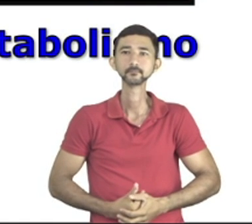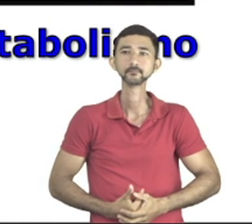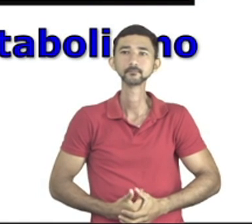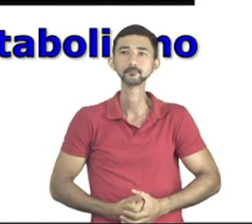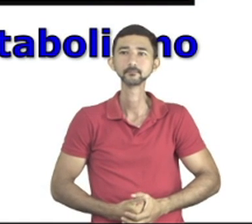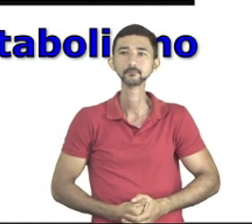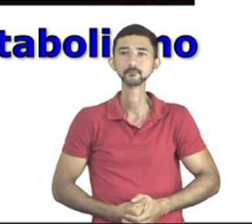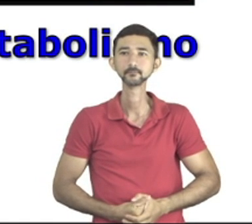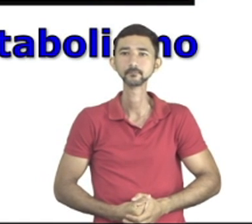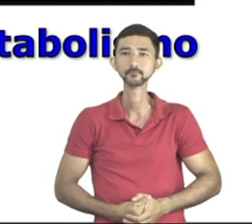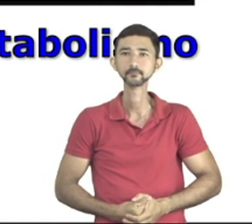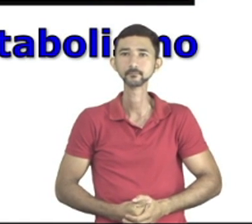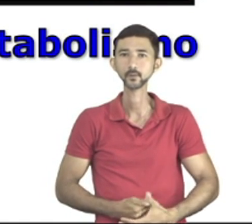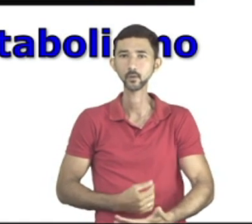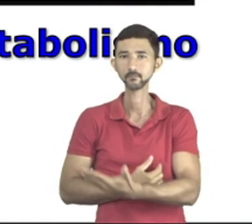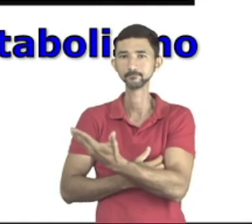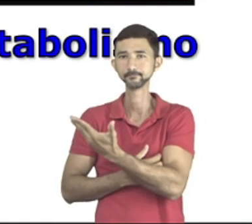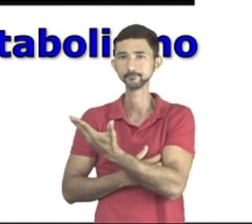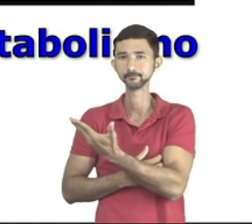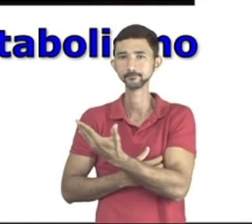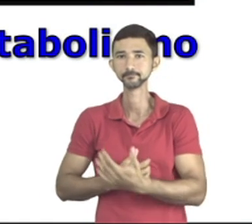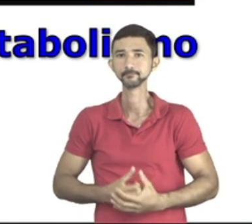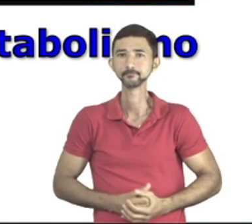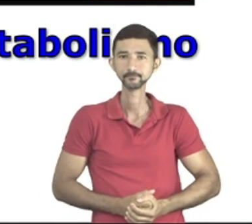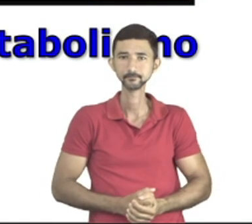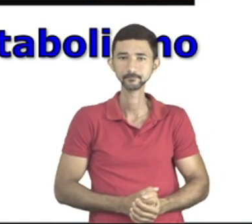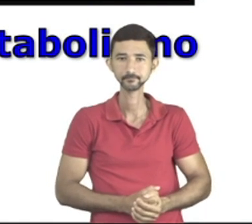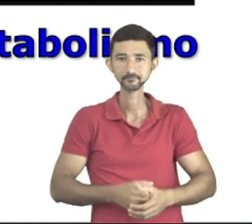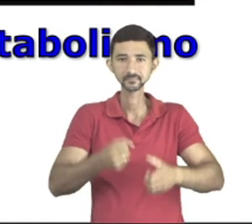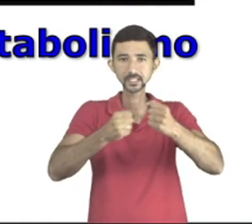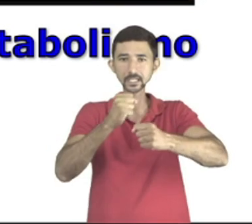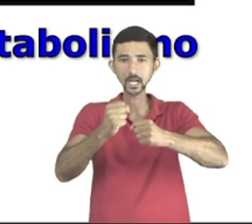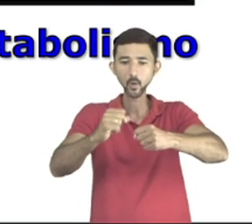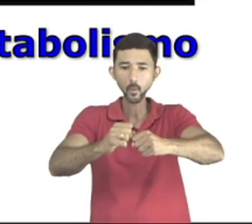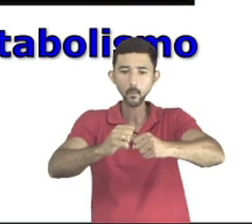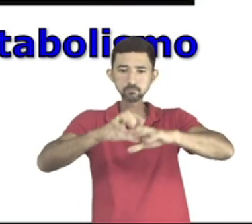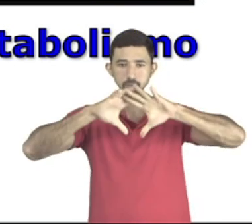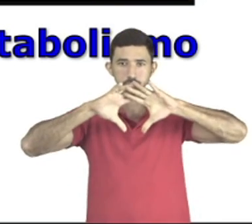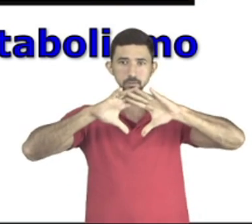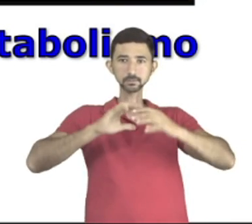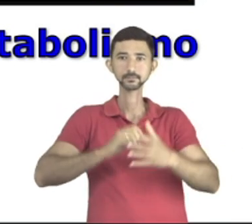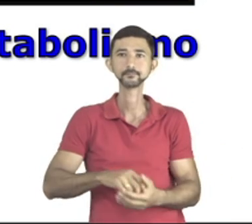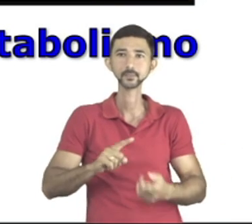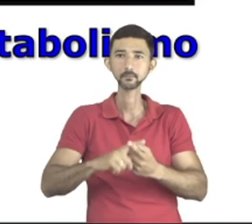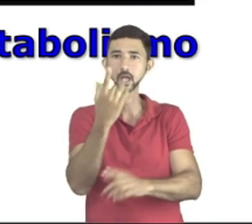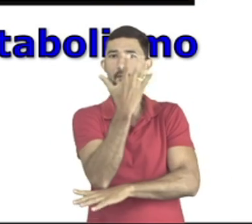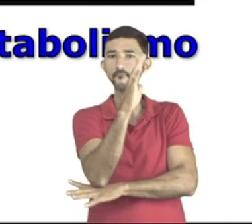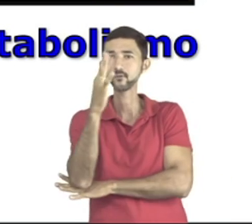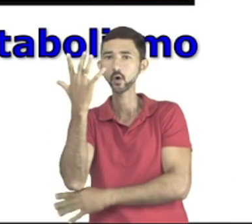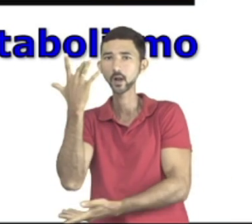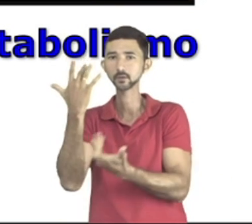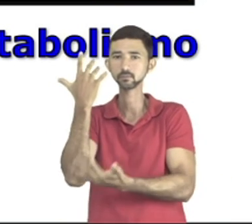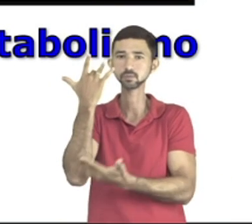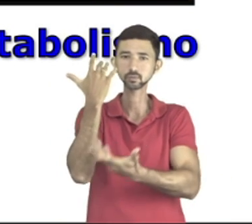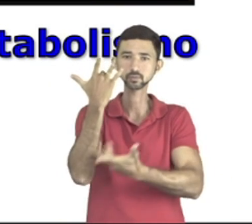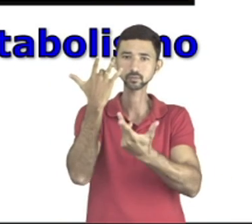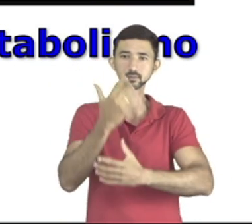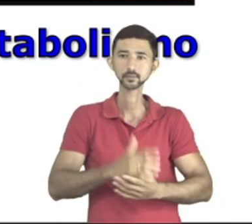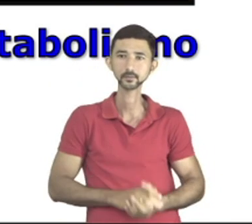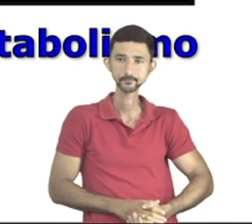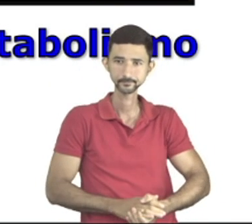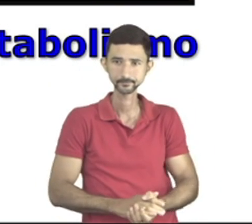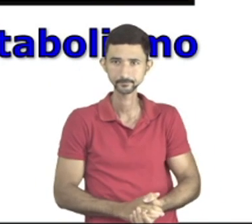slide. Ainda em reação química, a gente tem os airbags, floresta queimando, metabolismo,